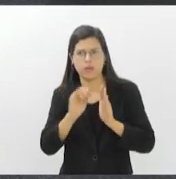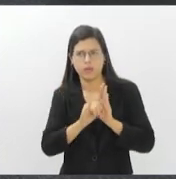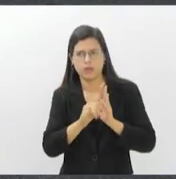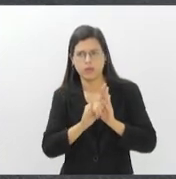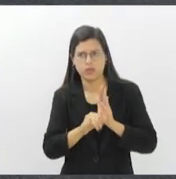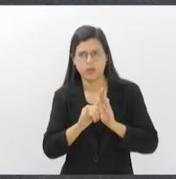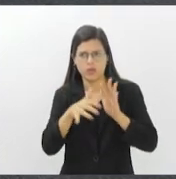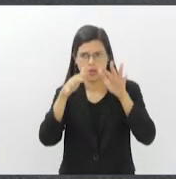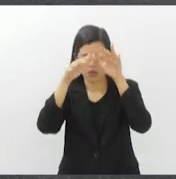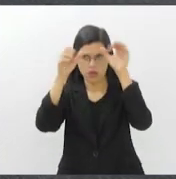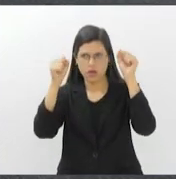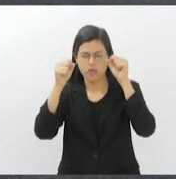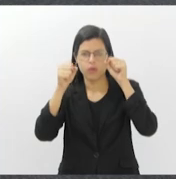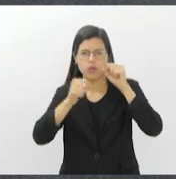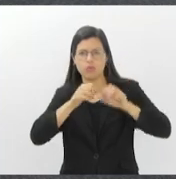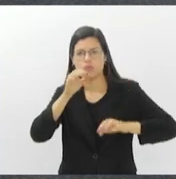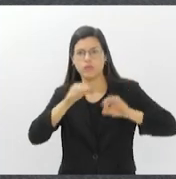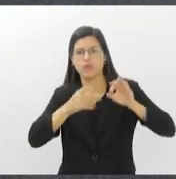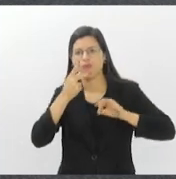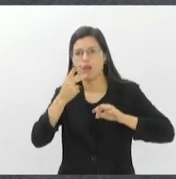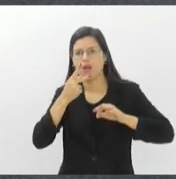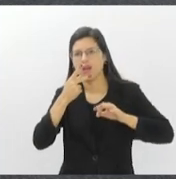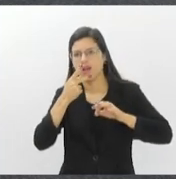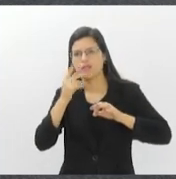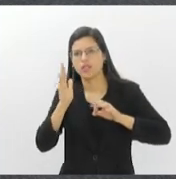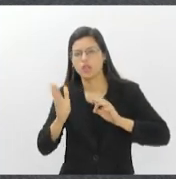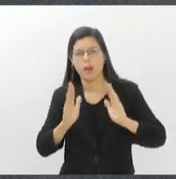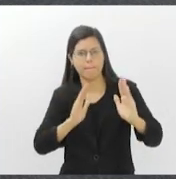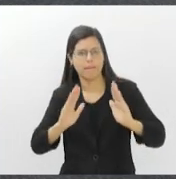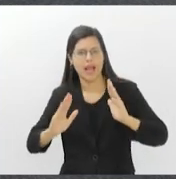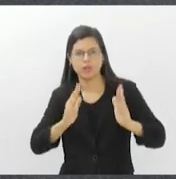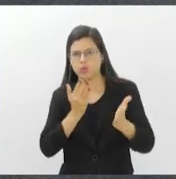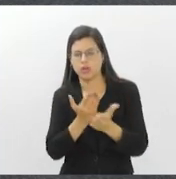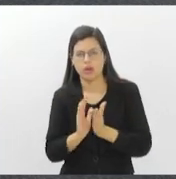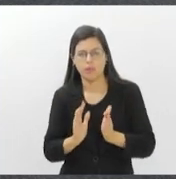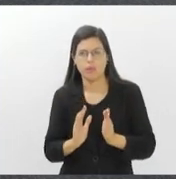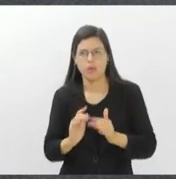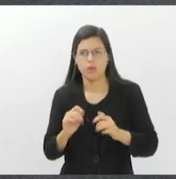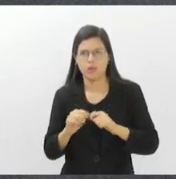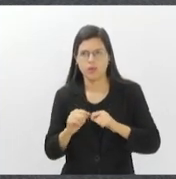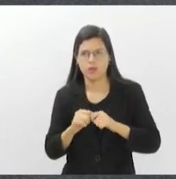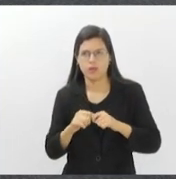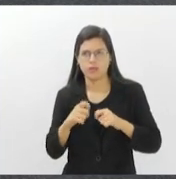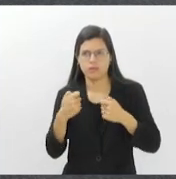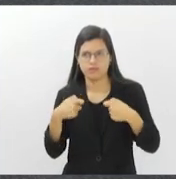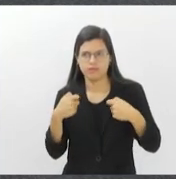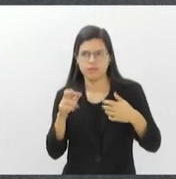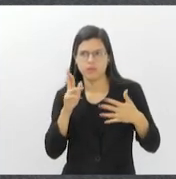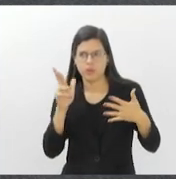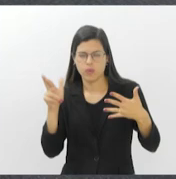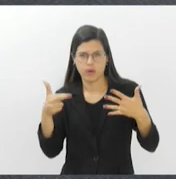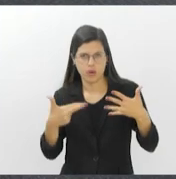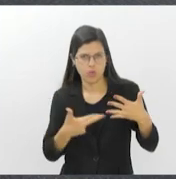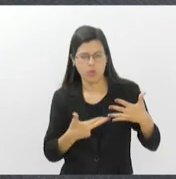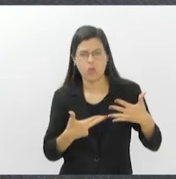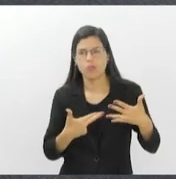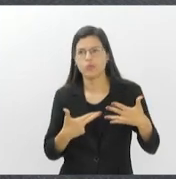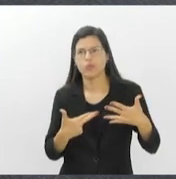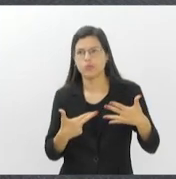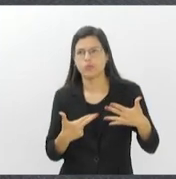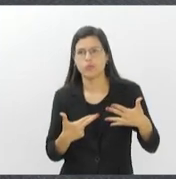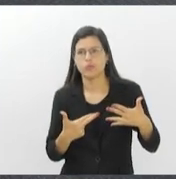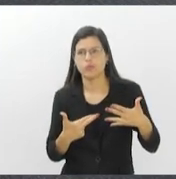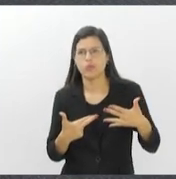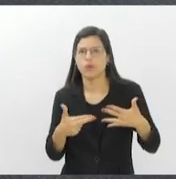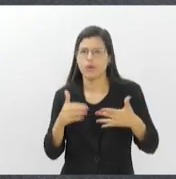tinha ocorrido a decadência. Isso fez com que houvesse um recurso ordinário e mandado de segurança, que foi ao